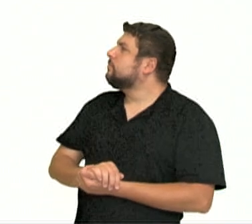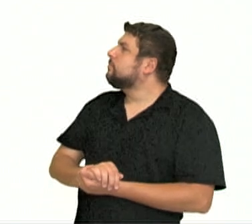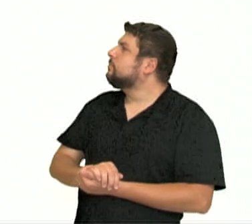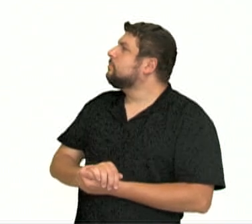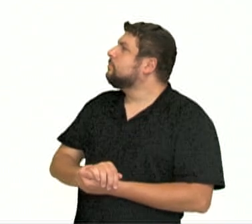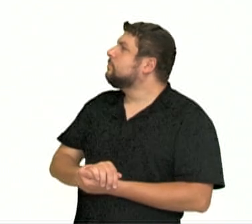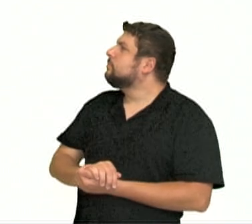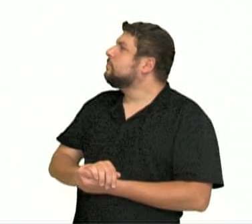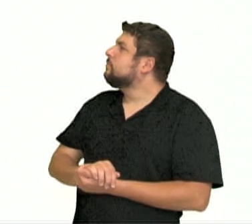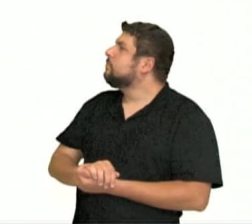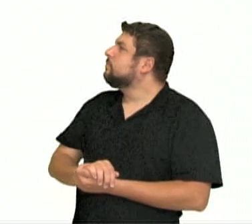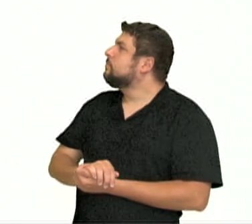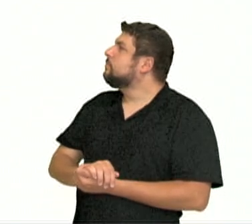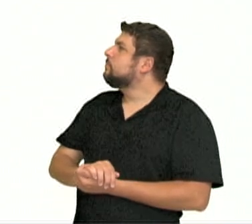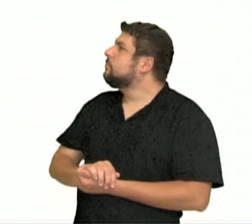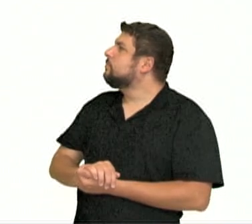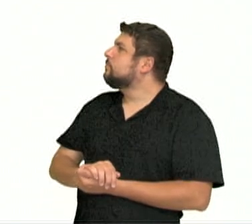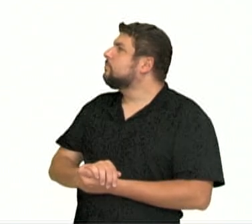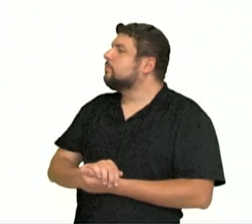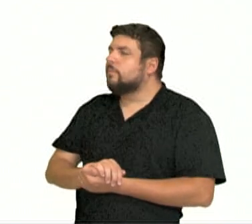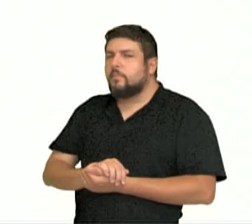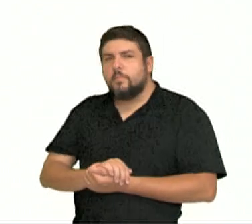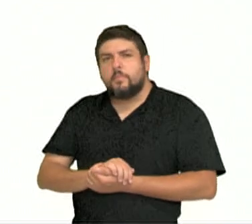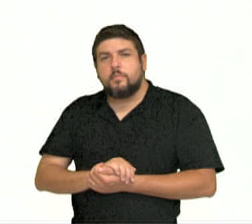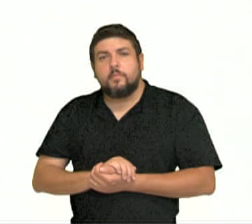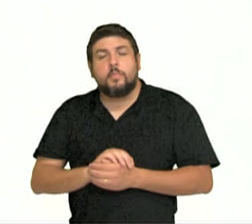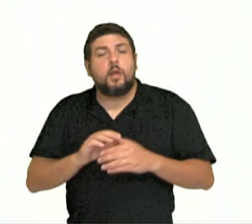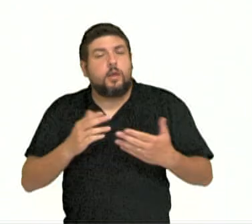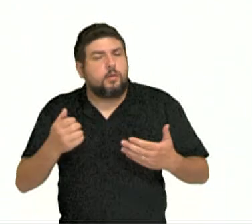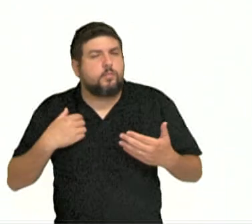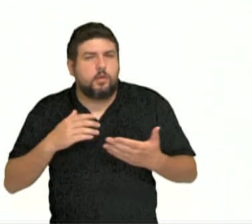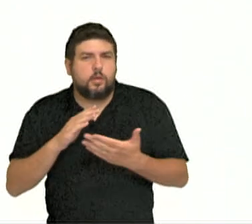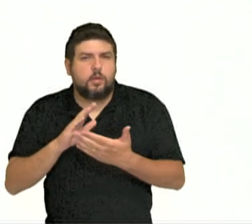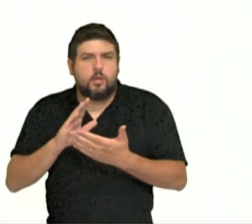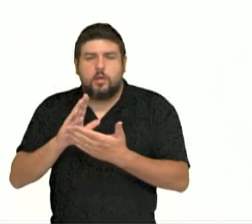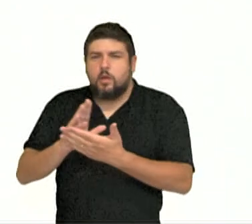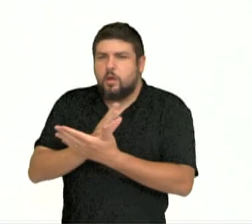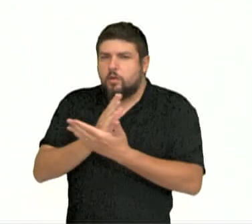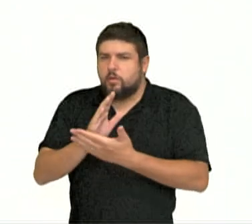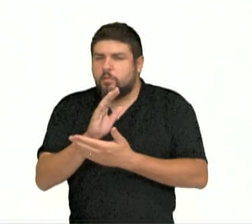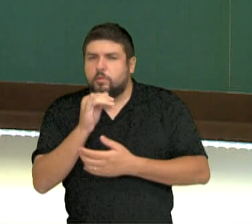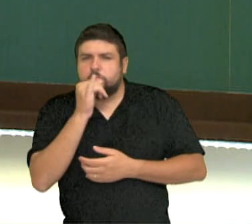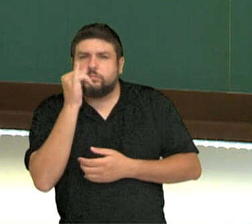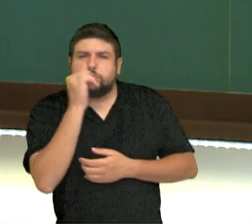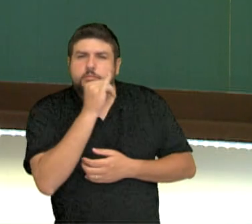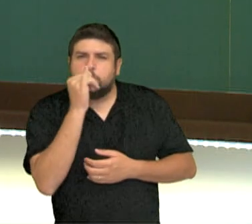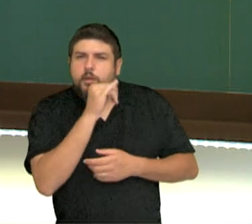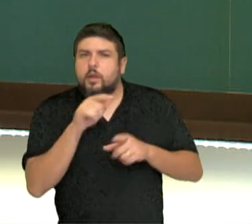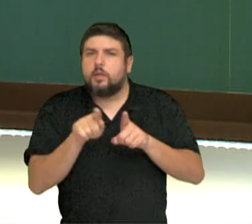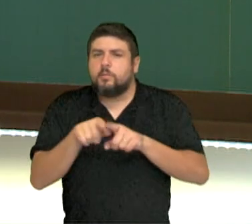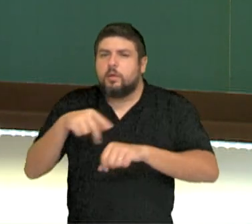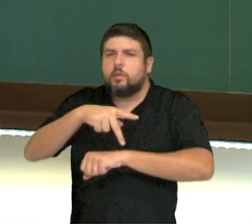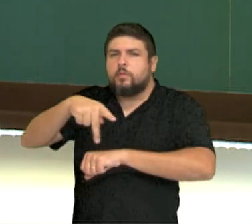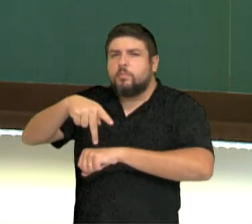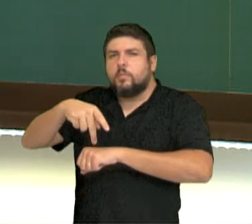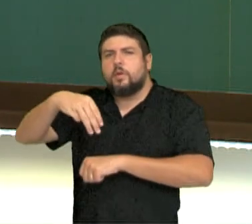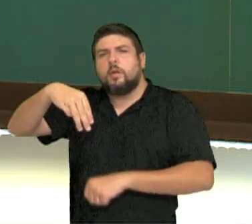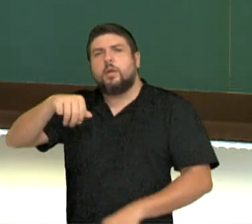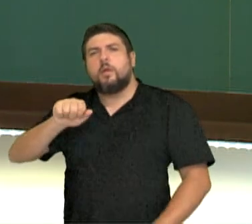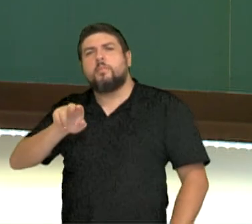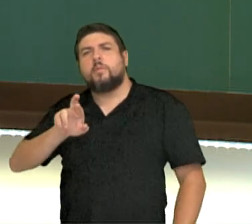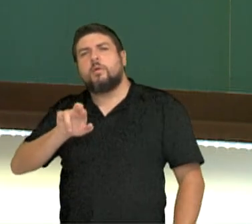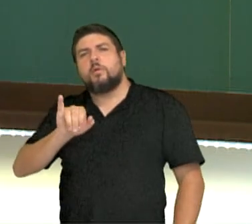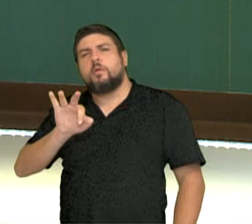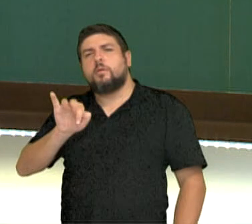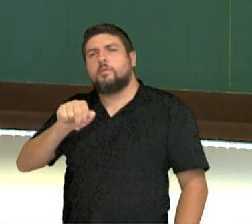recurre a fármacos para lográ-lo. Então, em regiões saarianas ou países como Mauritânia, a obesidade feminina